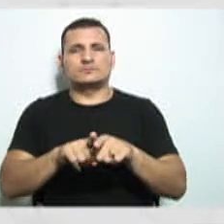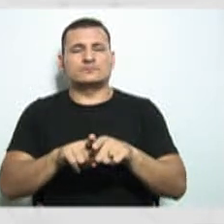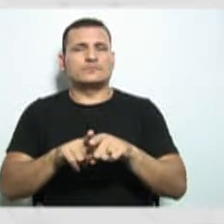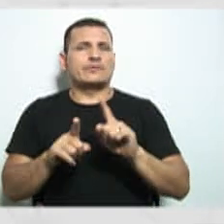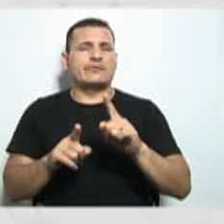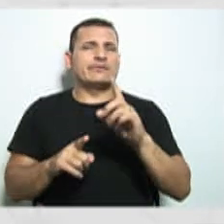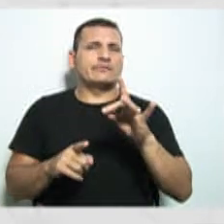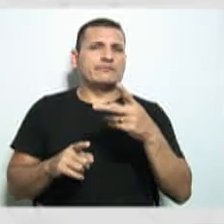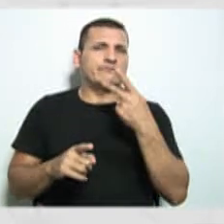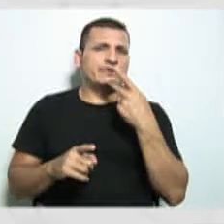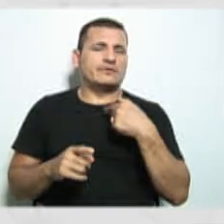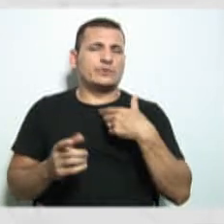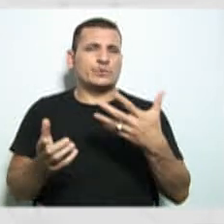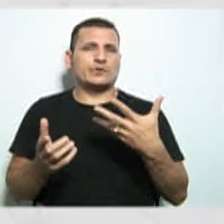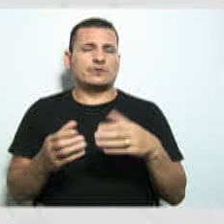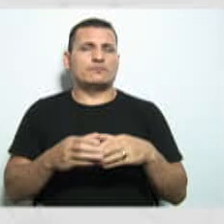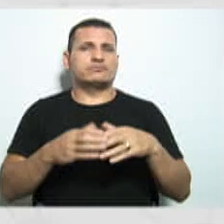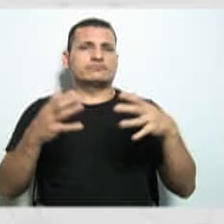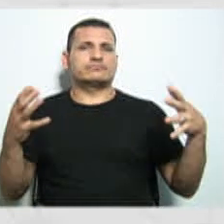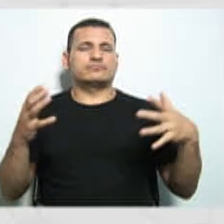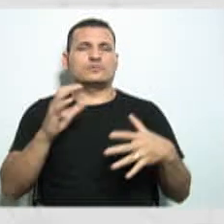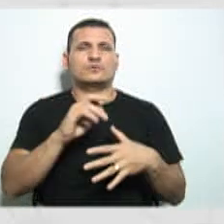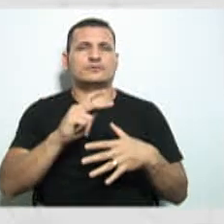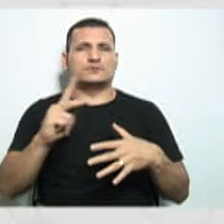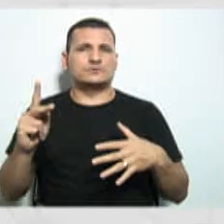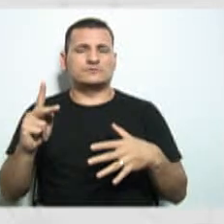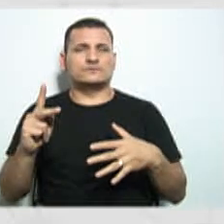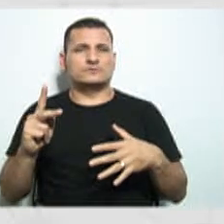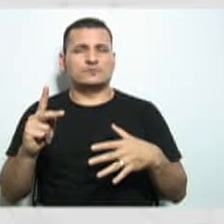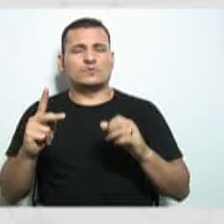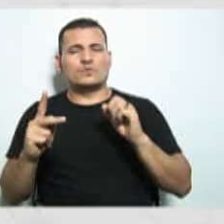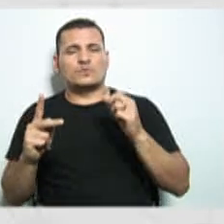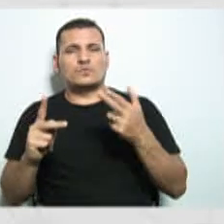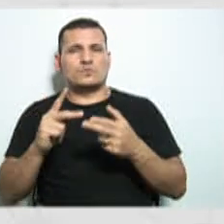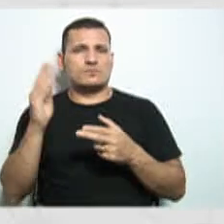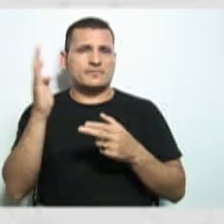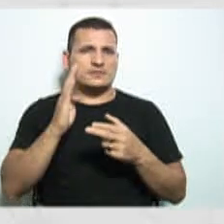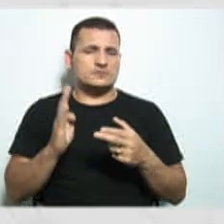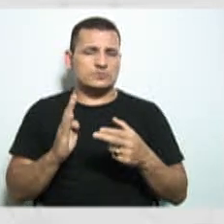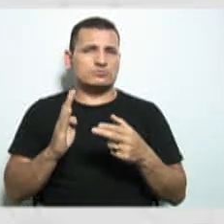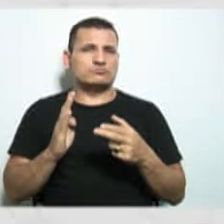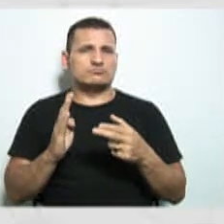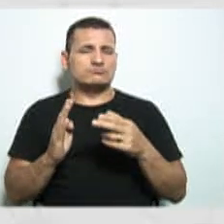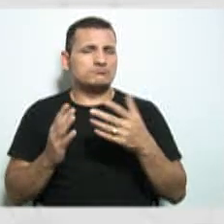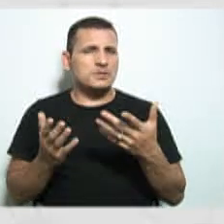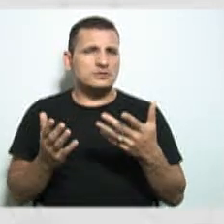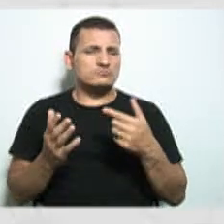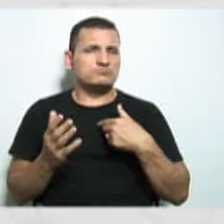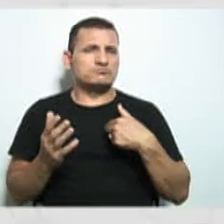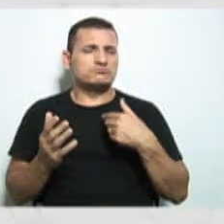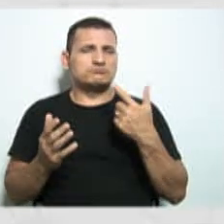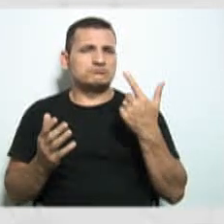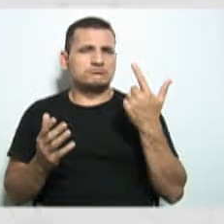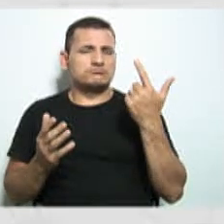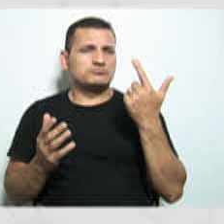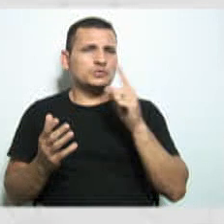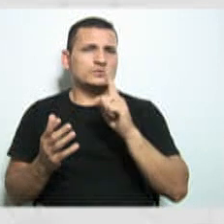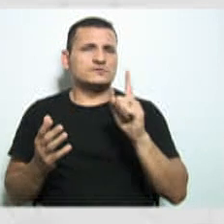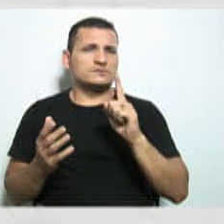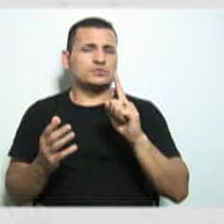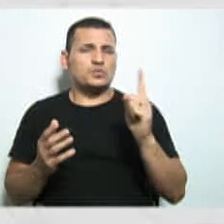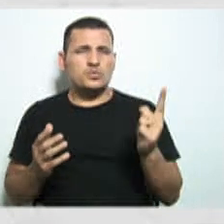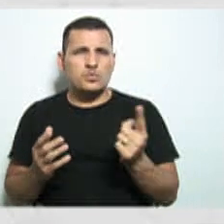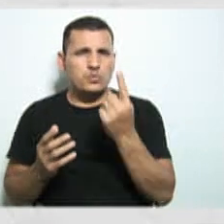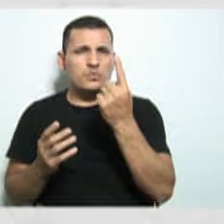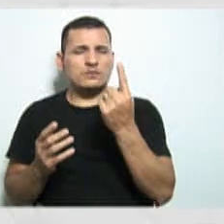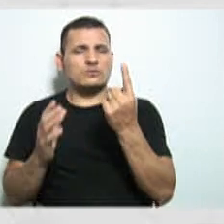quero ser a maior cooperativa do estado de Rondônia, né, ou do Brasil, se eu mal consigo, né, ser uma